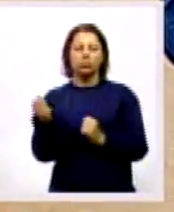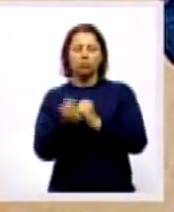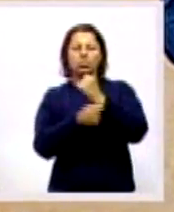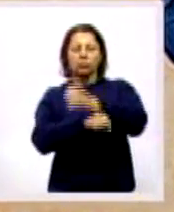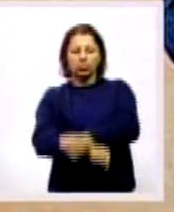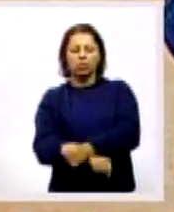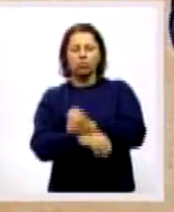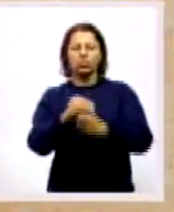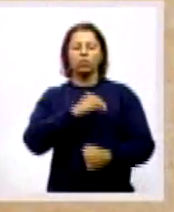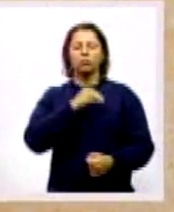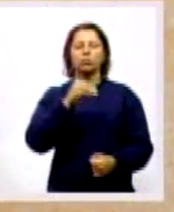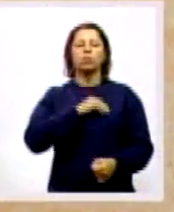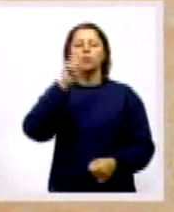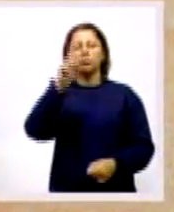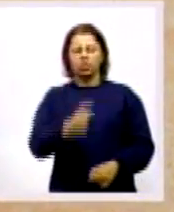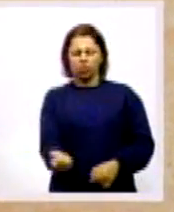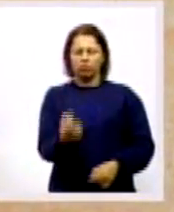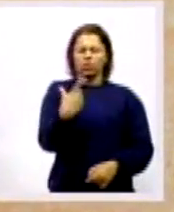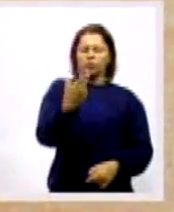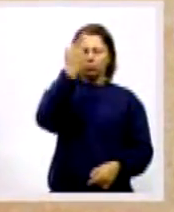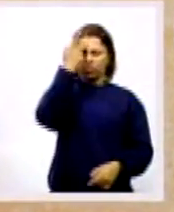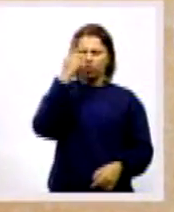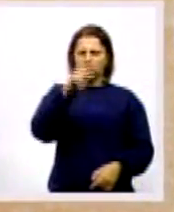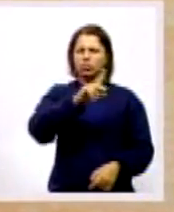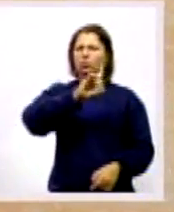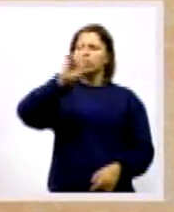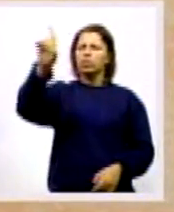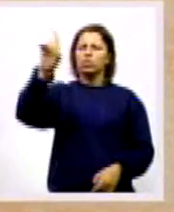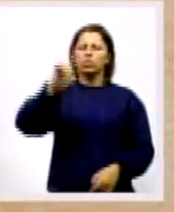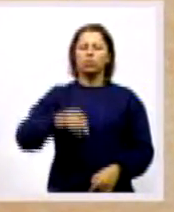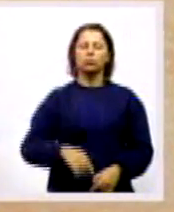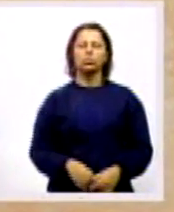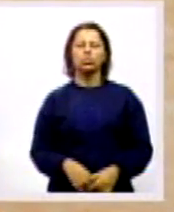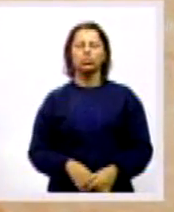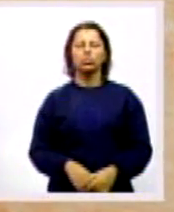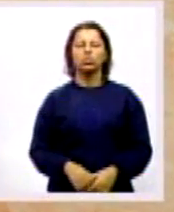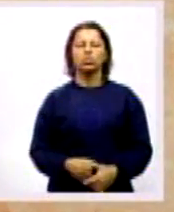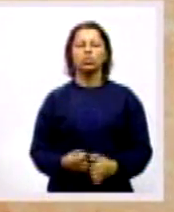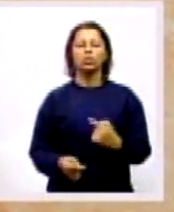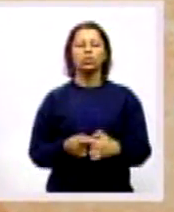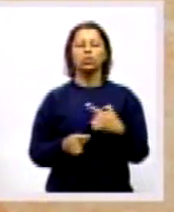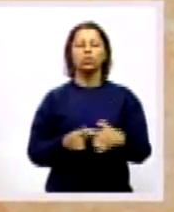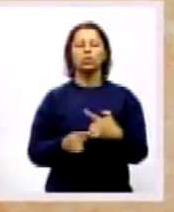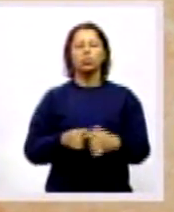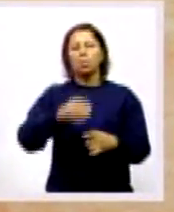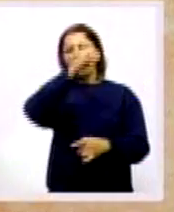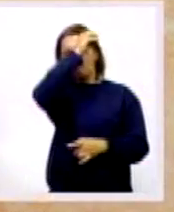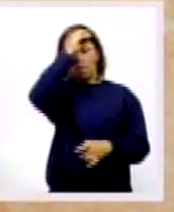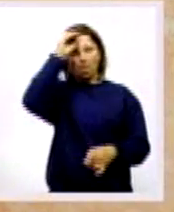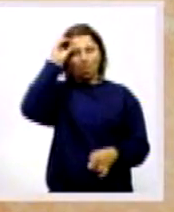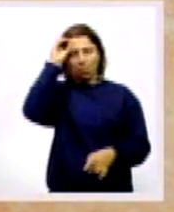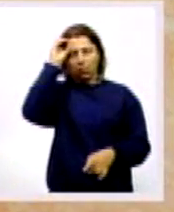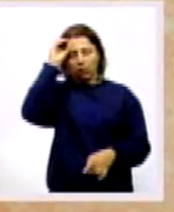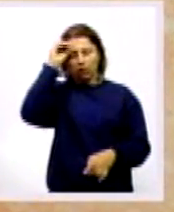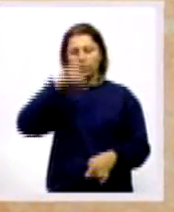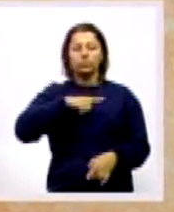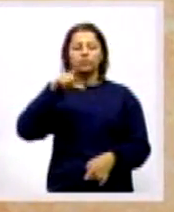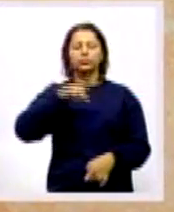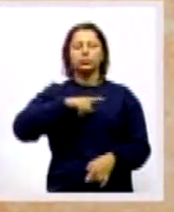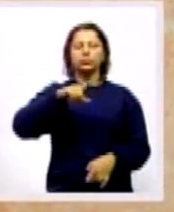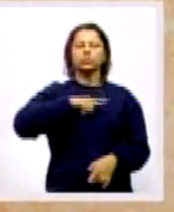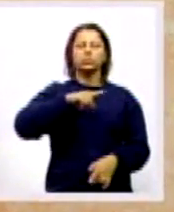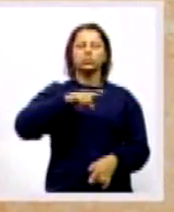trevas, e eles são estranhos à vida de Deus. Por causa da ignorância que neles é